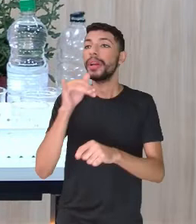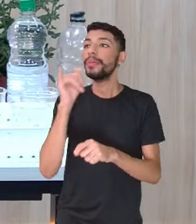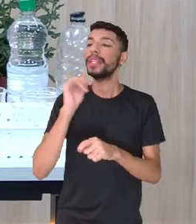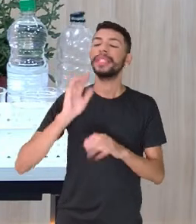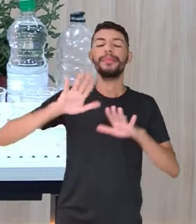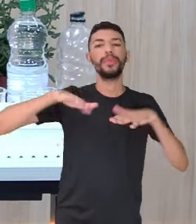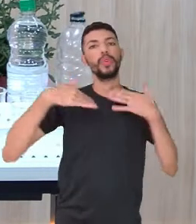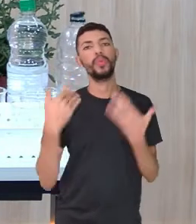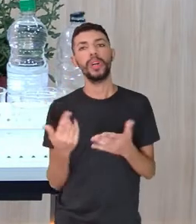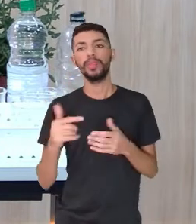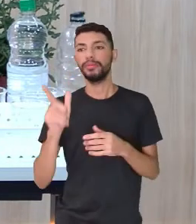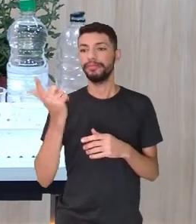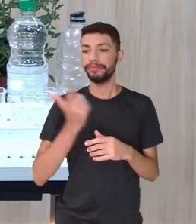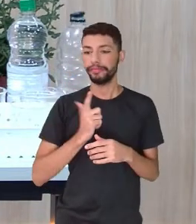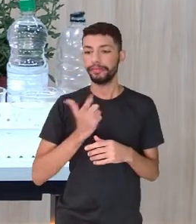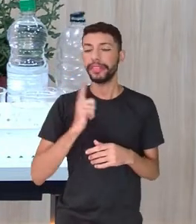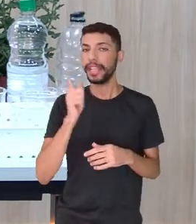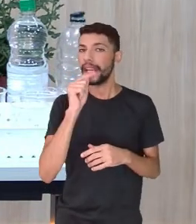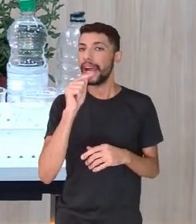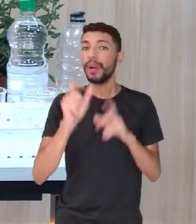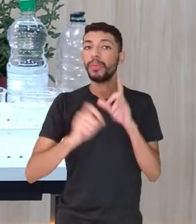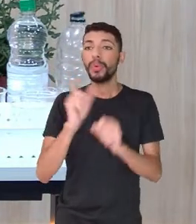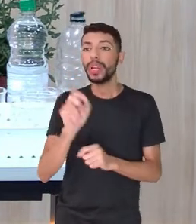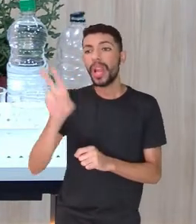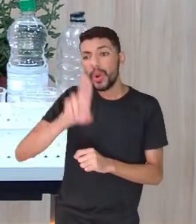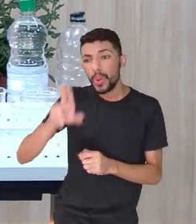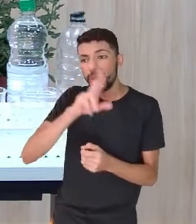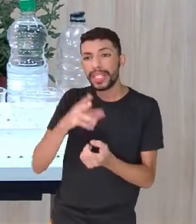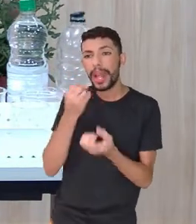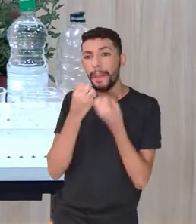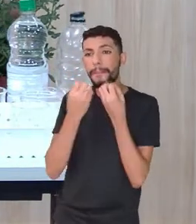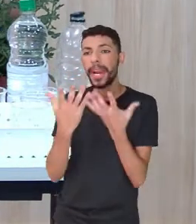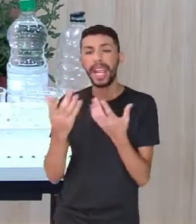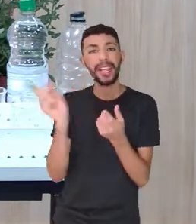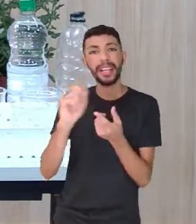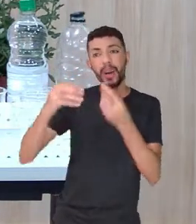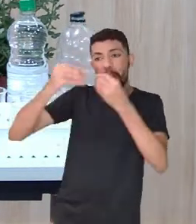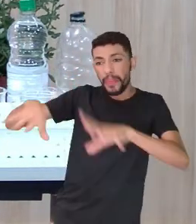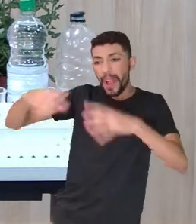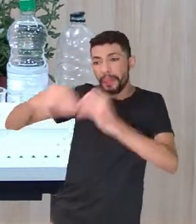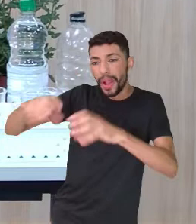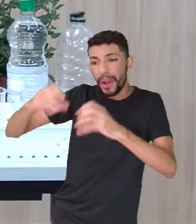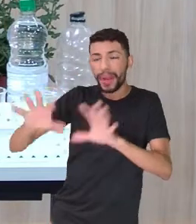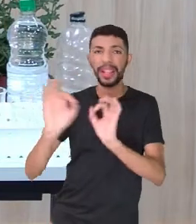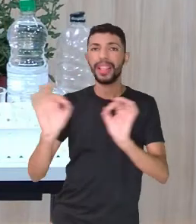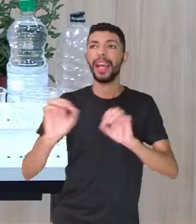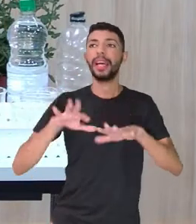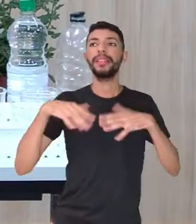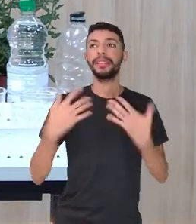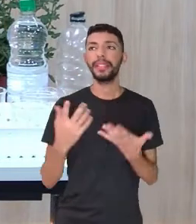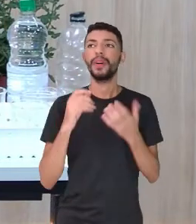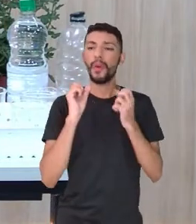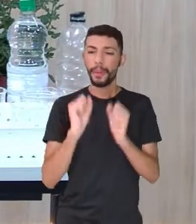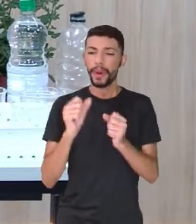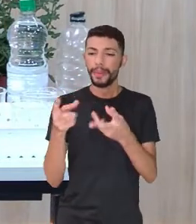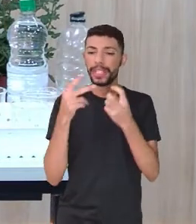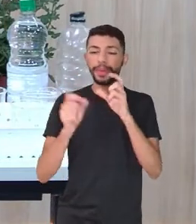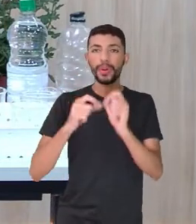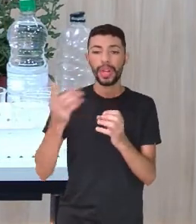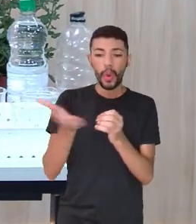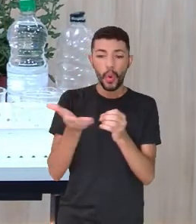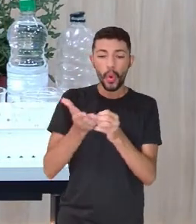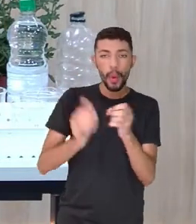gente fazer o bom uso. Não desperdiçar. E aí a gente vai ver que esse copinho ele pode mudar com a